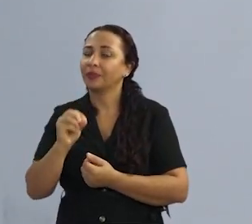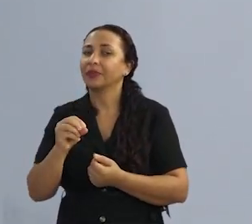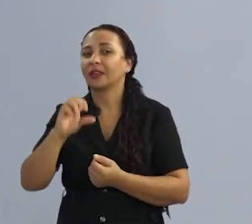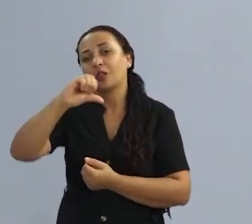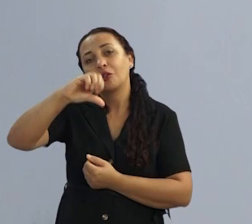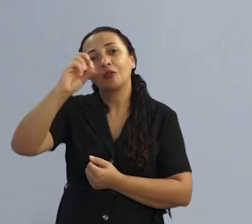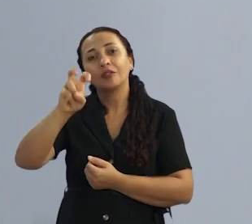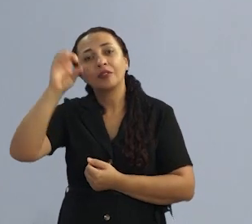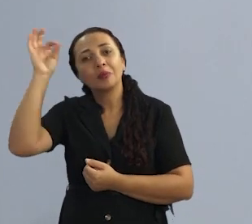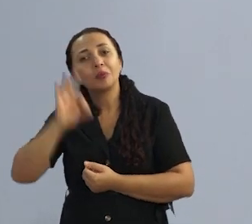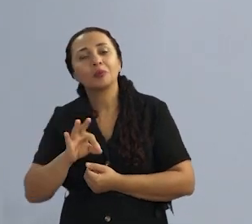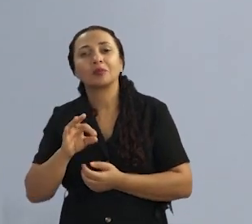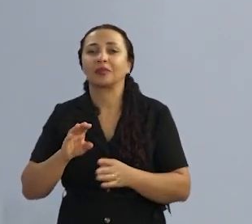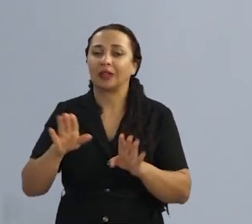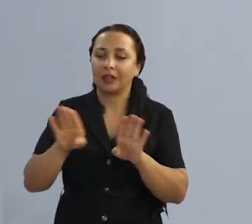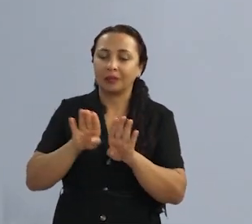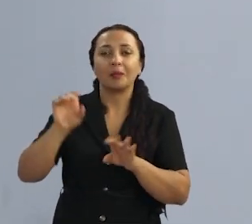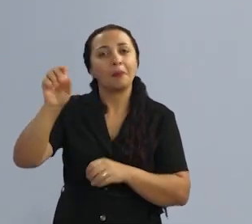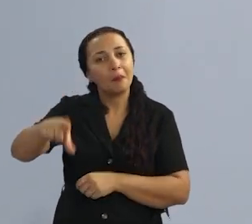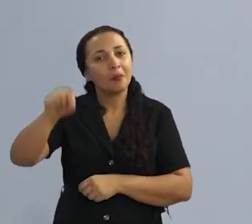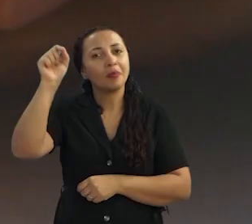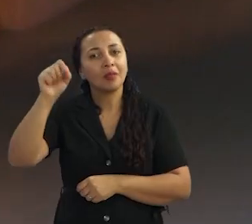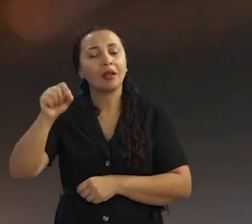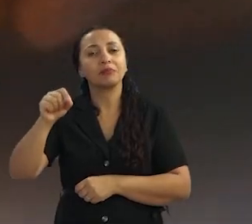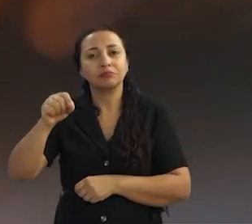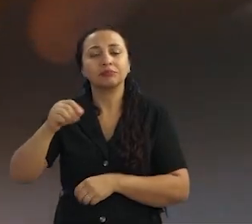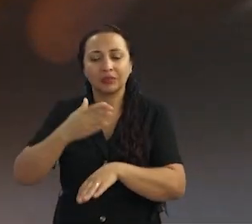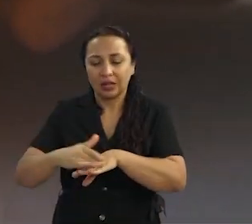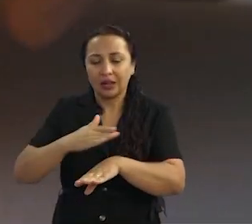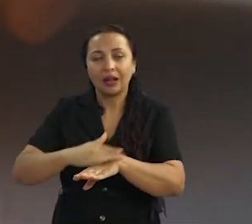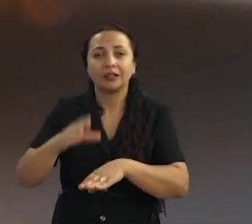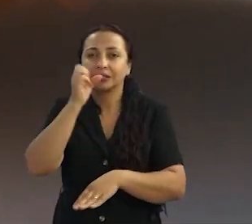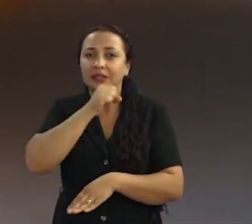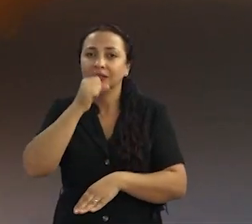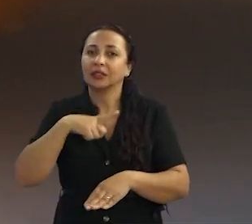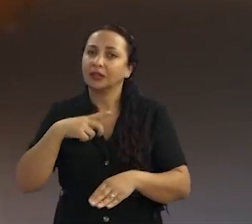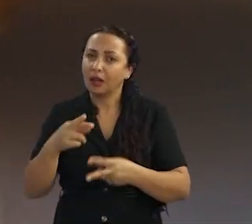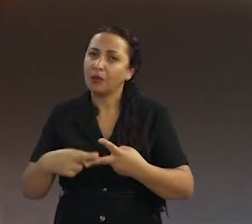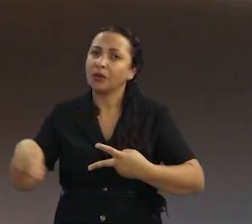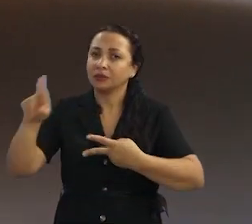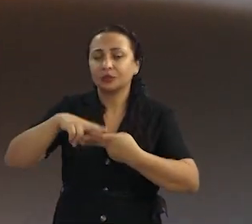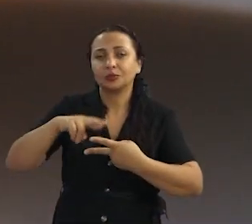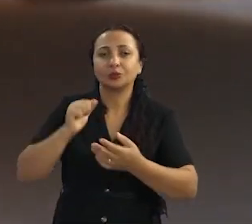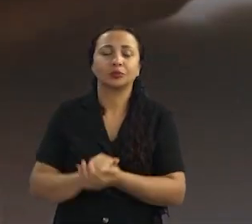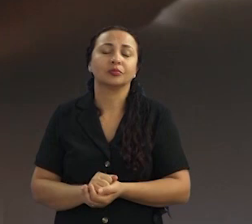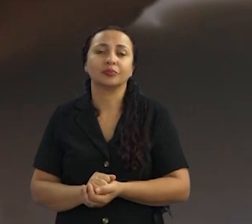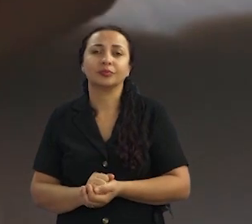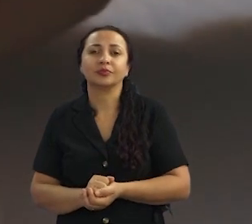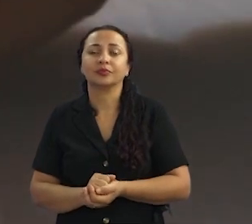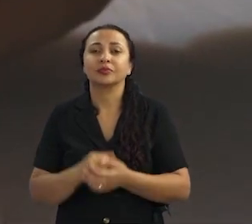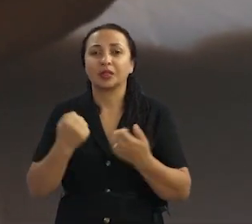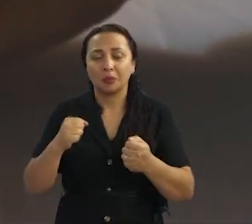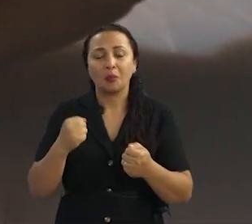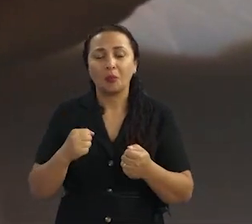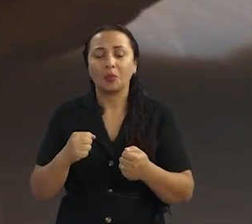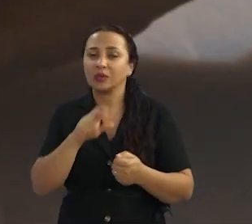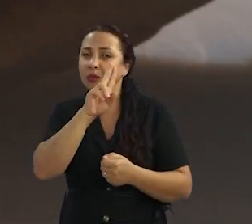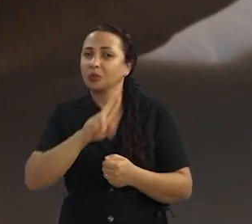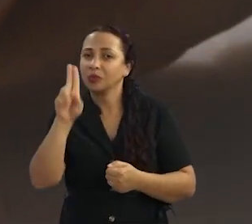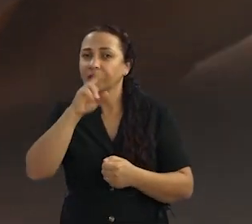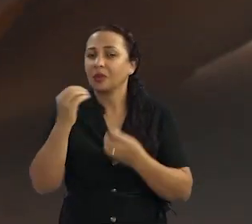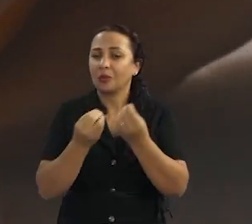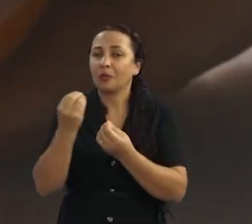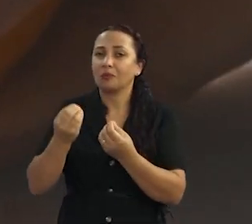90%. E, adicionalmente, a gente pode destacar a questão da casca da laranja ser um resíduo. a casca da laranja ser um resíduo que pode